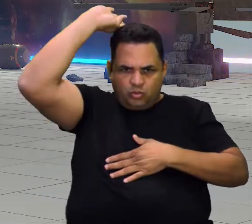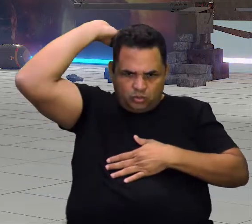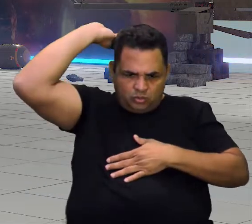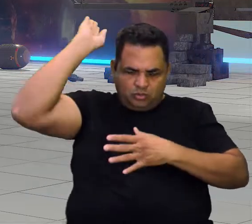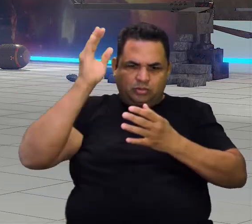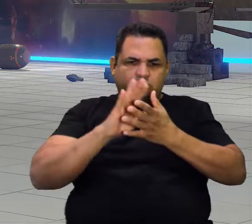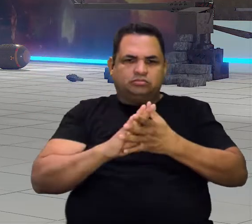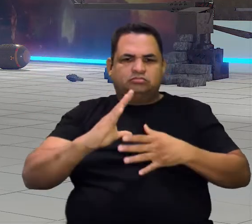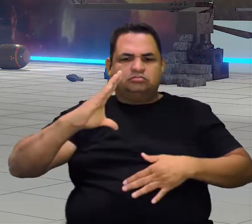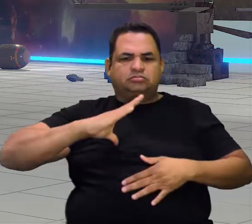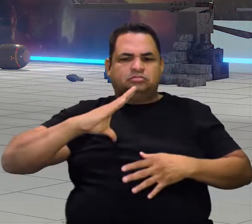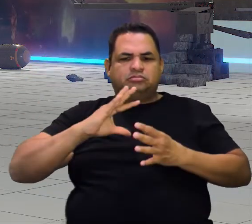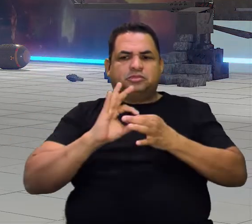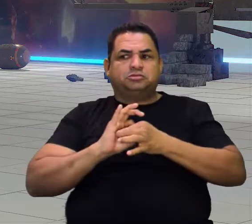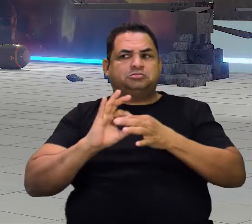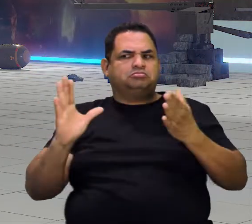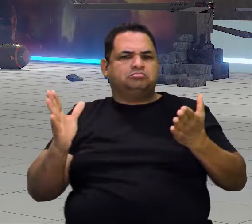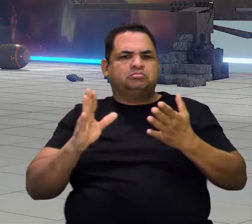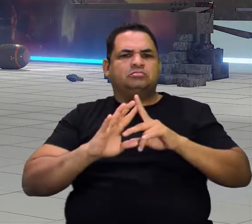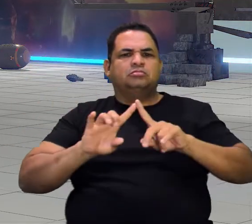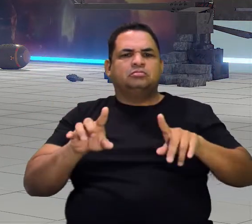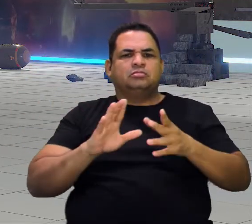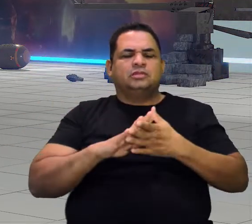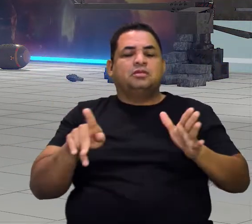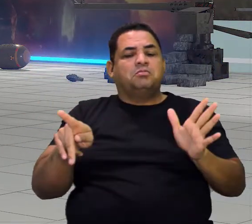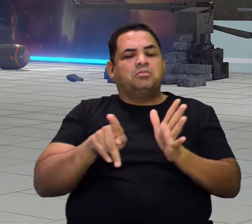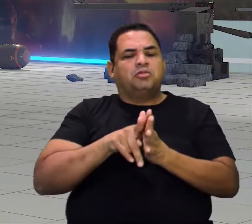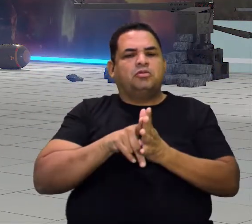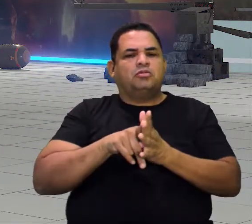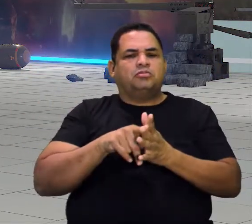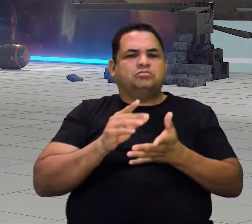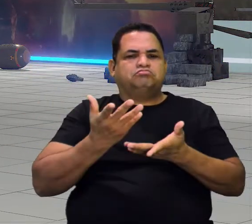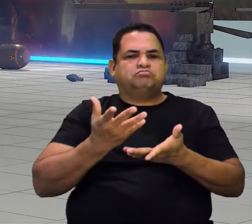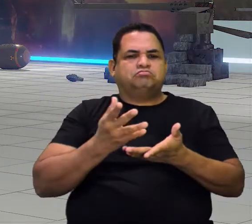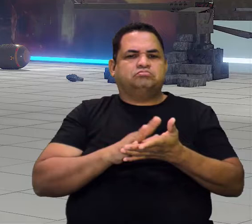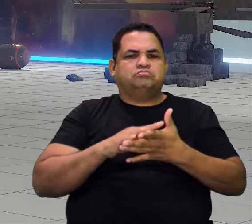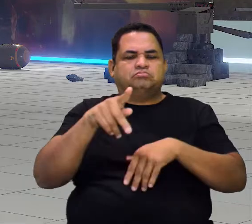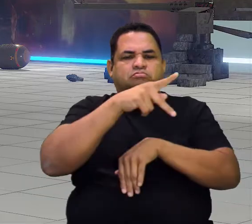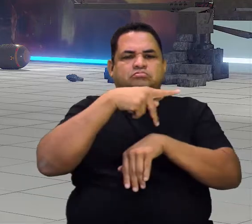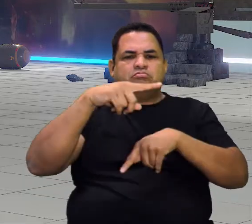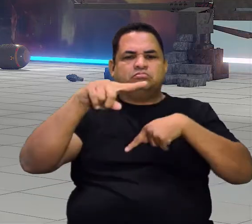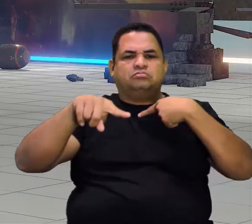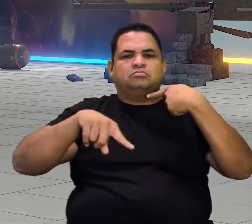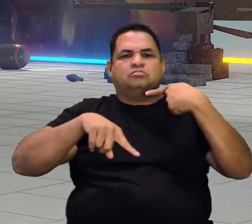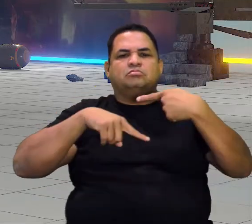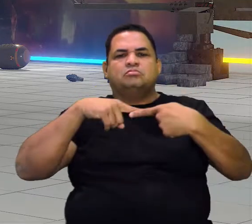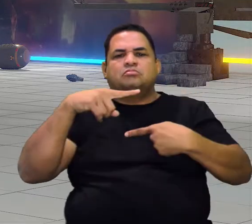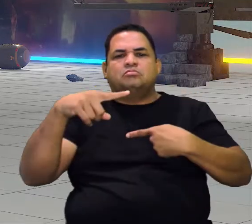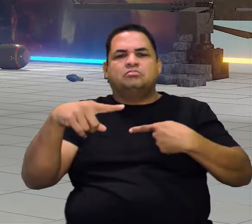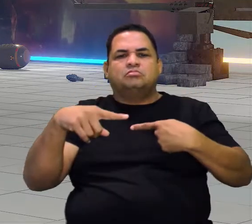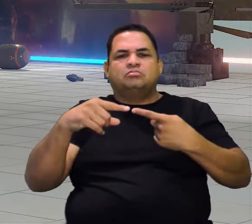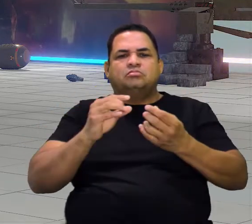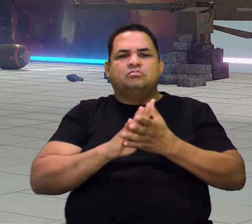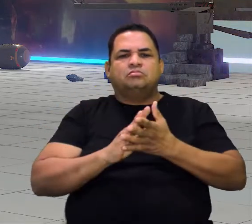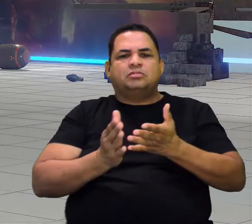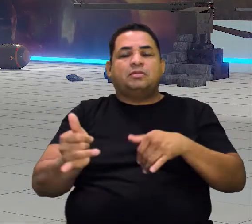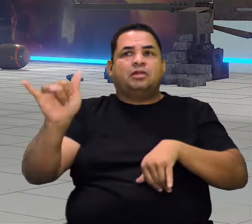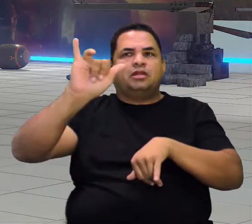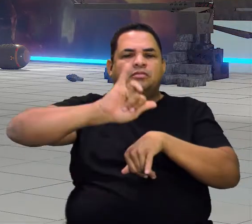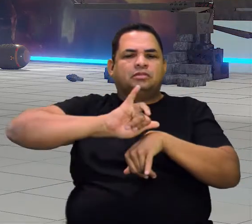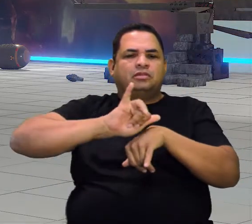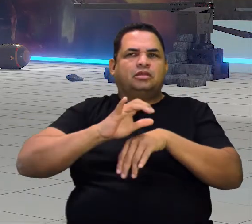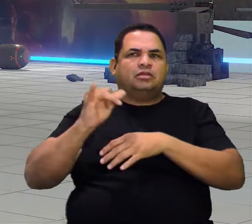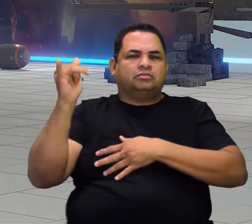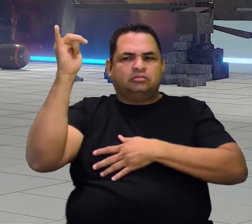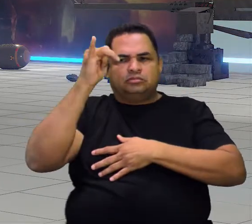uma cidade-estado independente, então ela era um próprio país, Roma. Depois ela fica ali como capital da Itália,